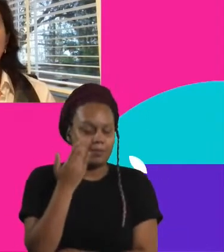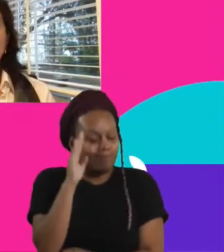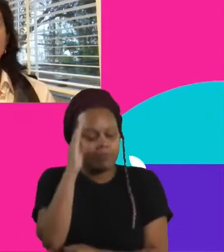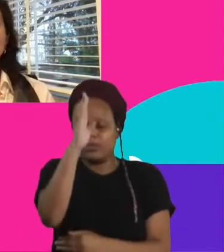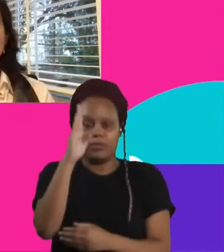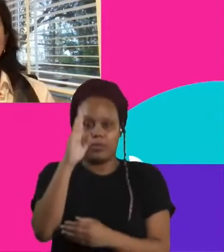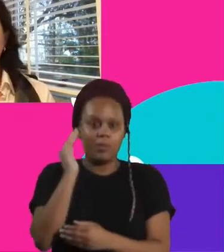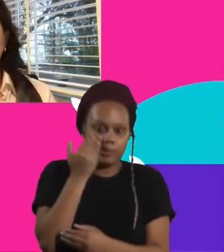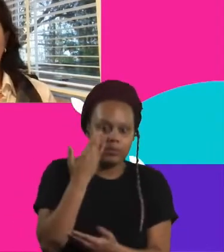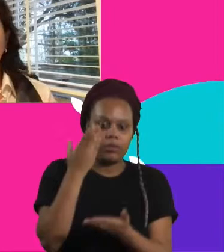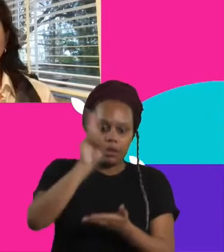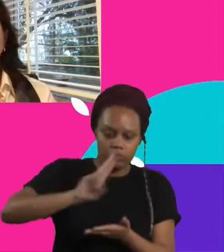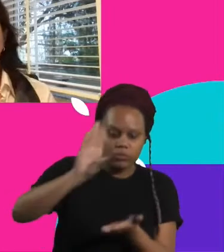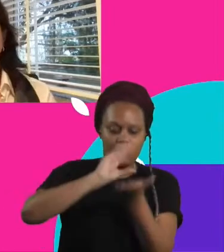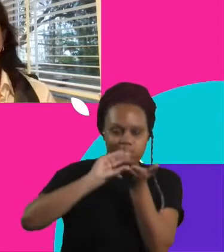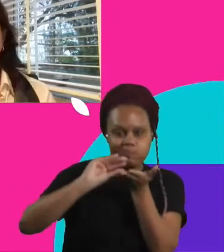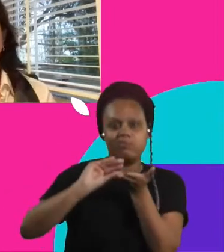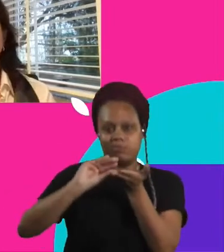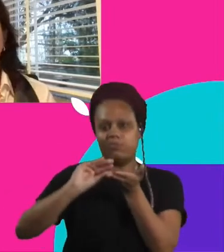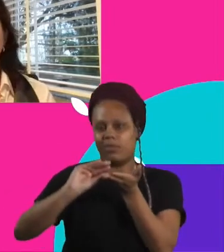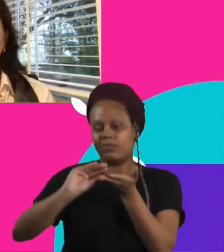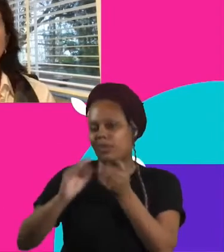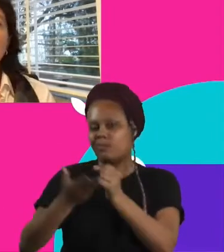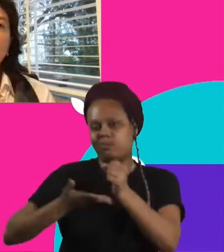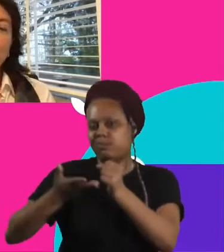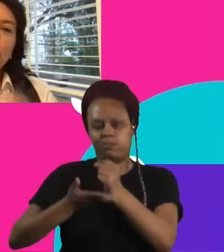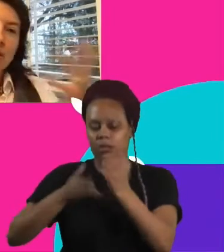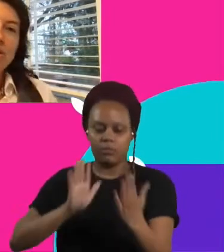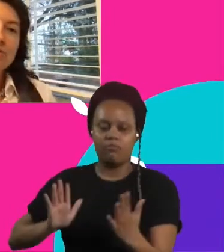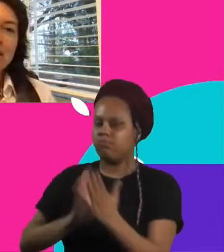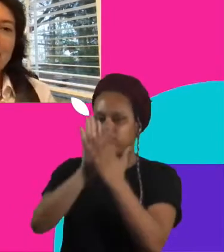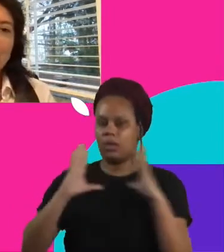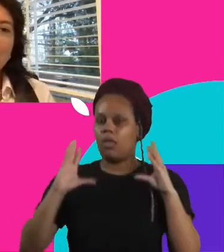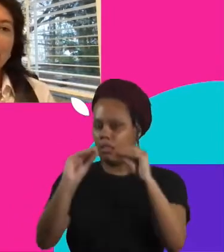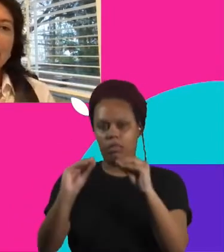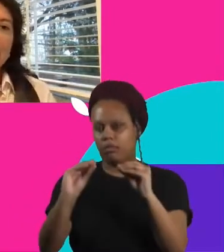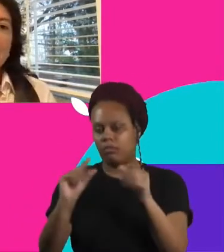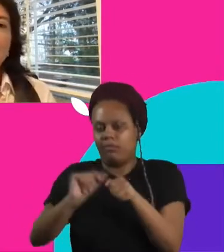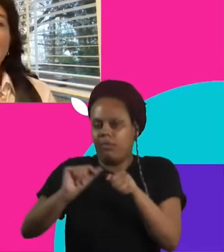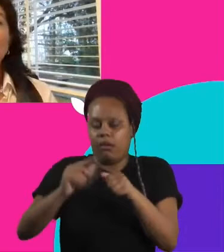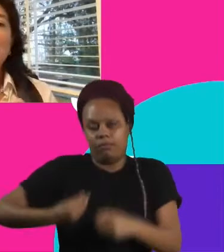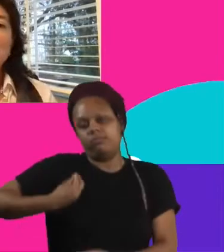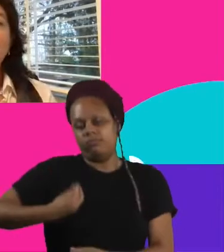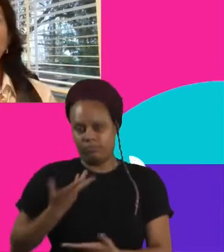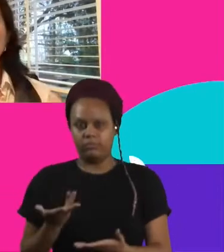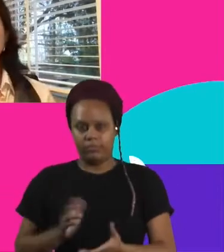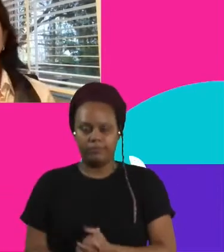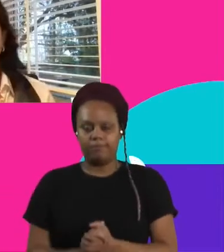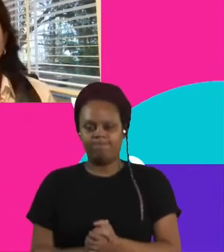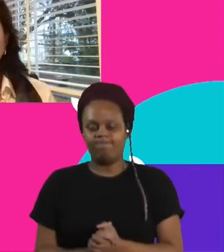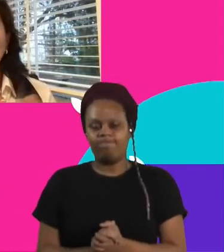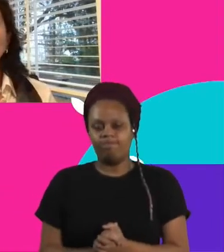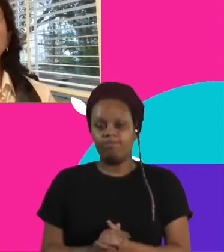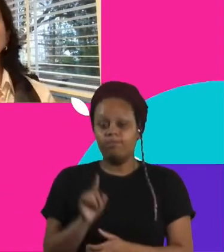dados, é fundamental e impacta os resultados aí de tudo que a gente faz na vida. E não é à toa que essa